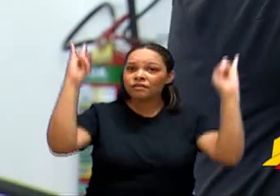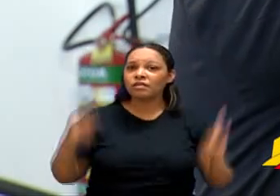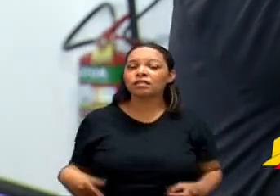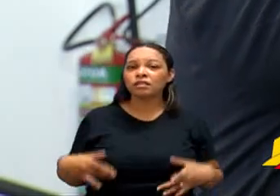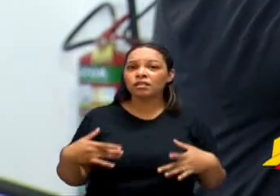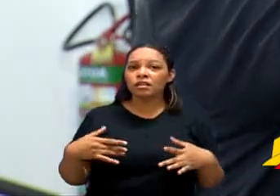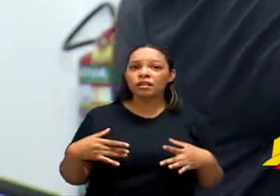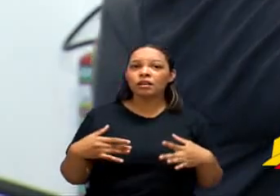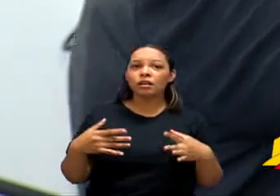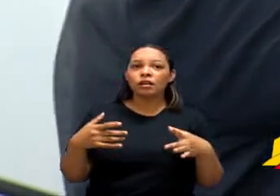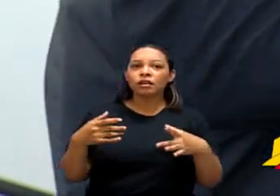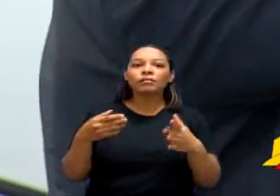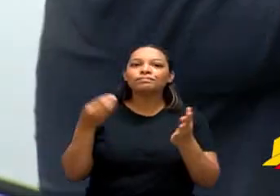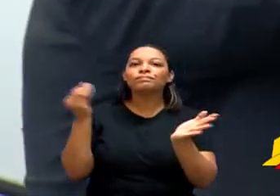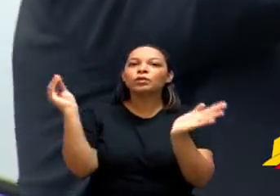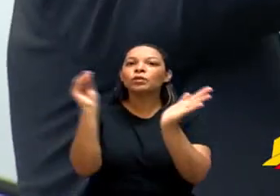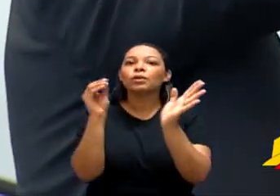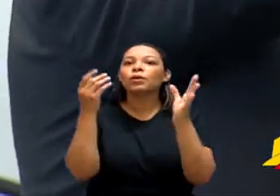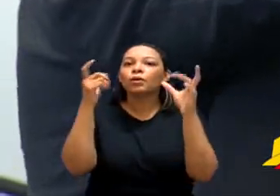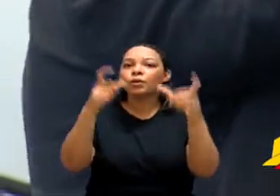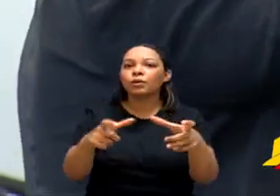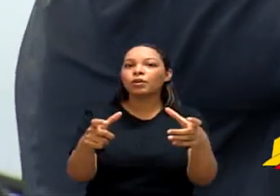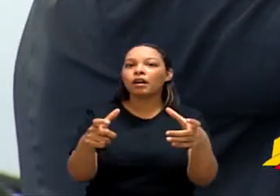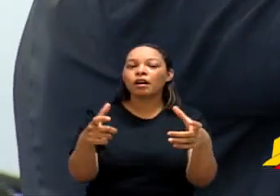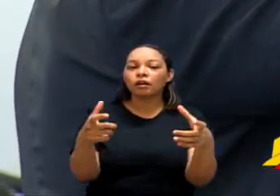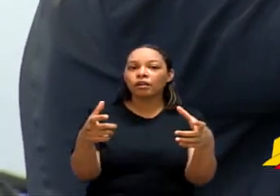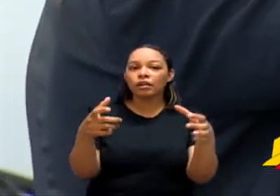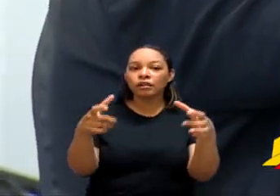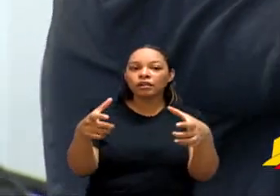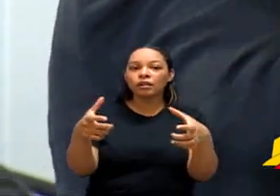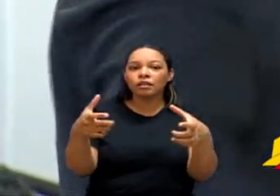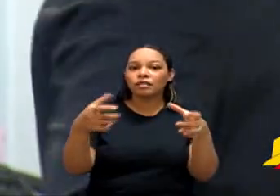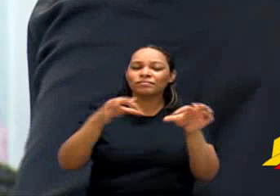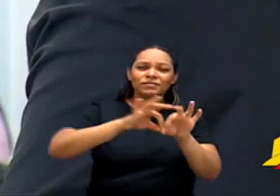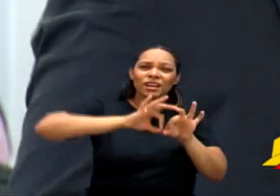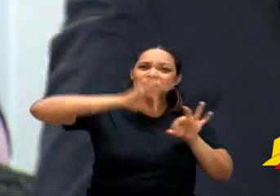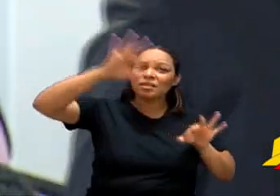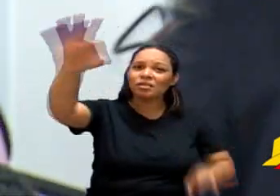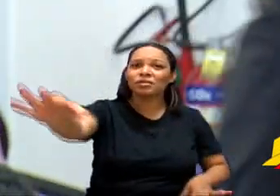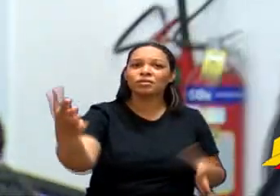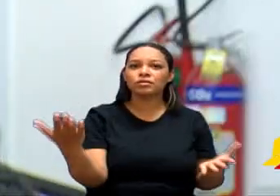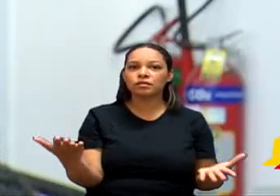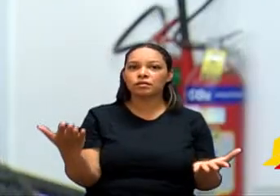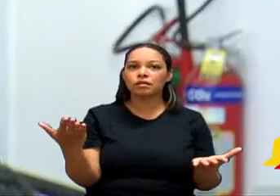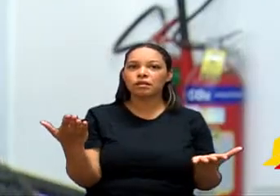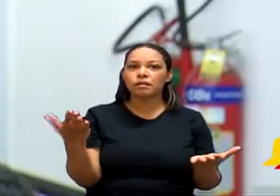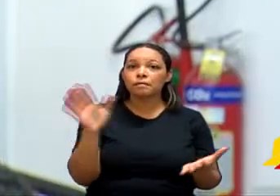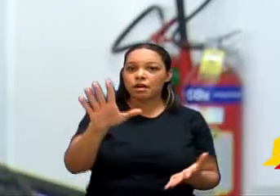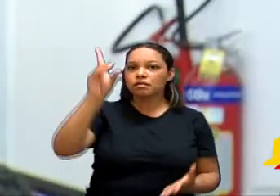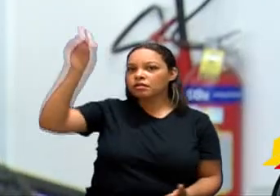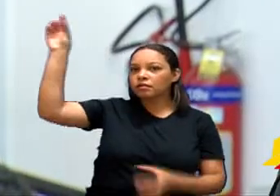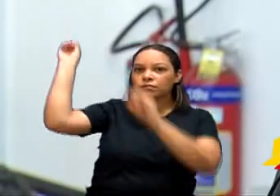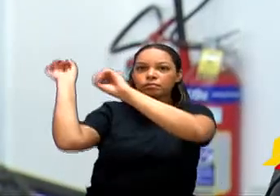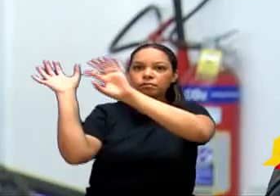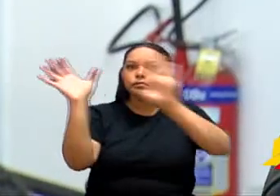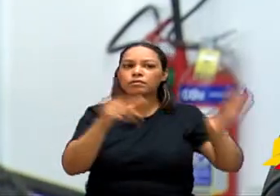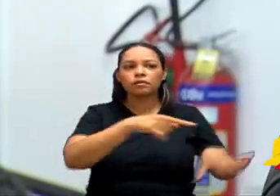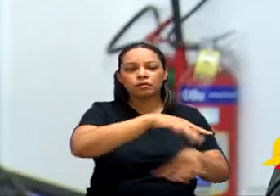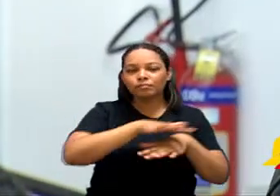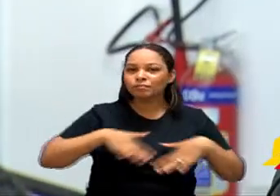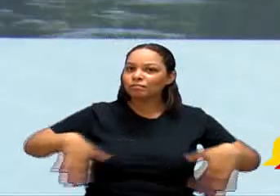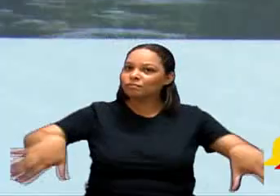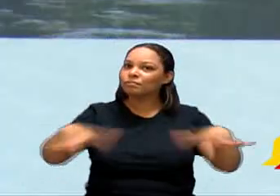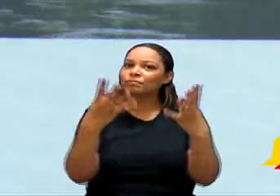Silvano, para falar assim, agora a gente acaba com a Feira da Barganha, Péricles. Mas Deus abençoou tanto eles. Foi o que o Fausto